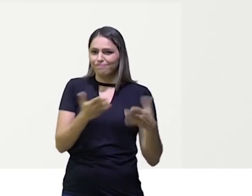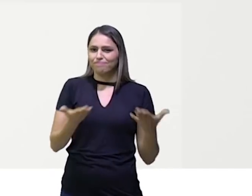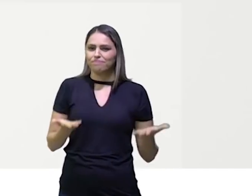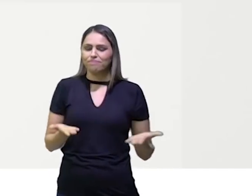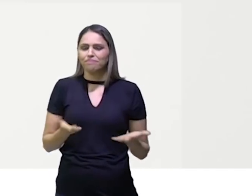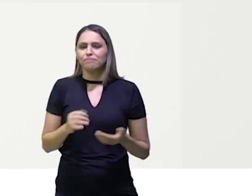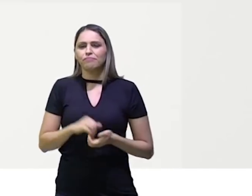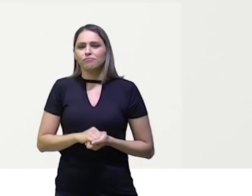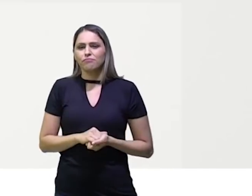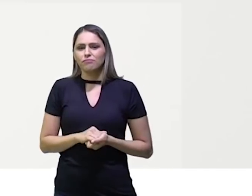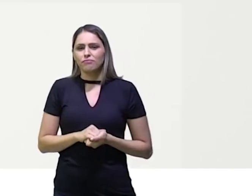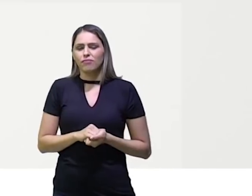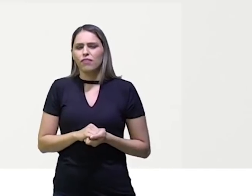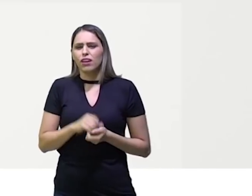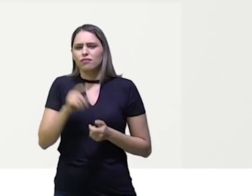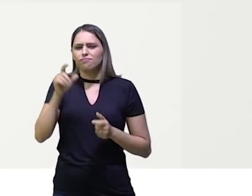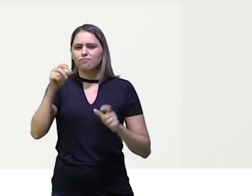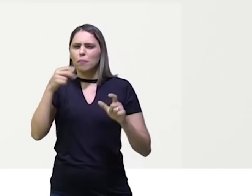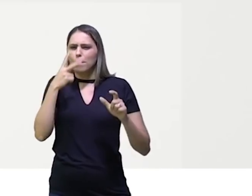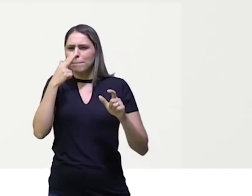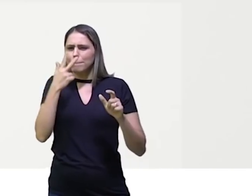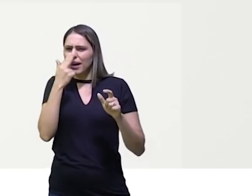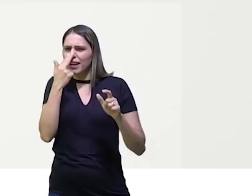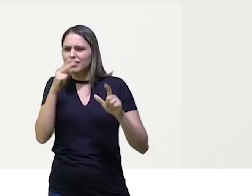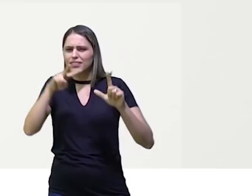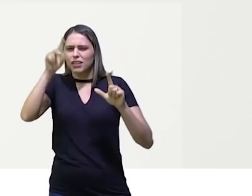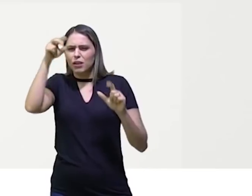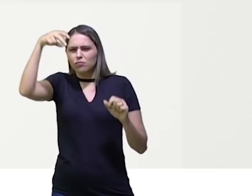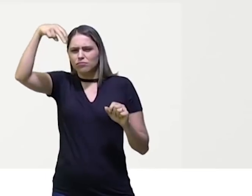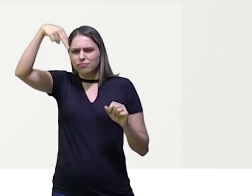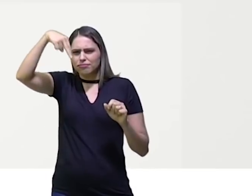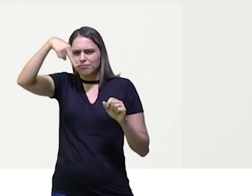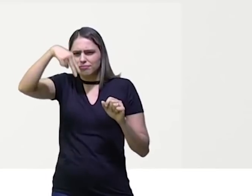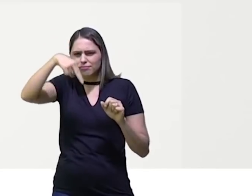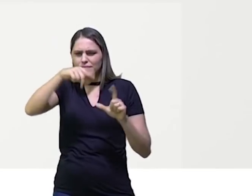vai diminuindo até chegar no menor.